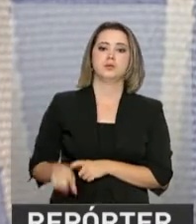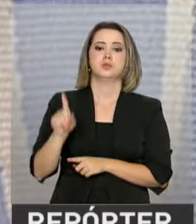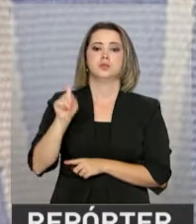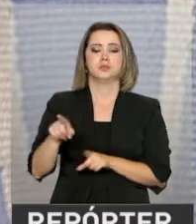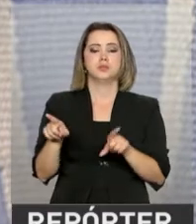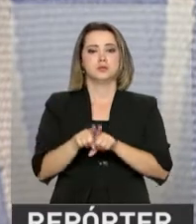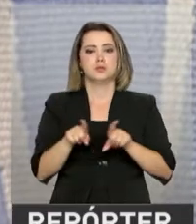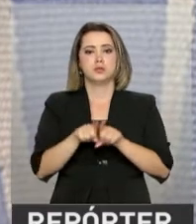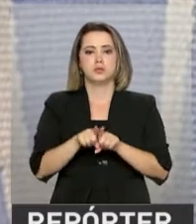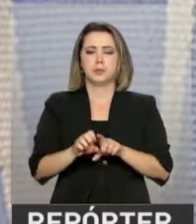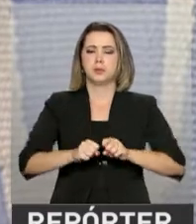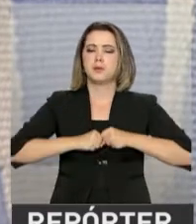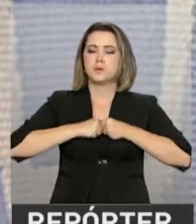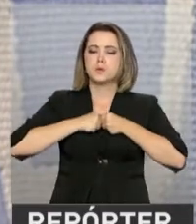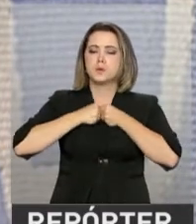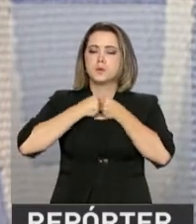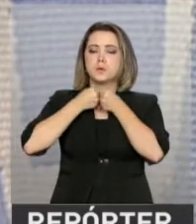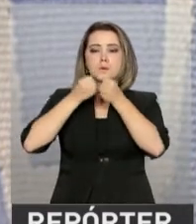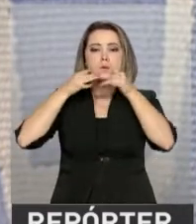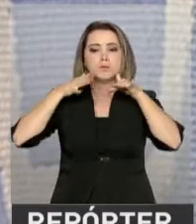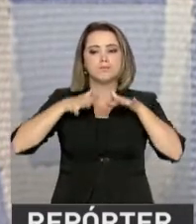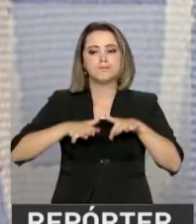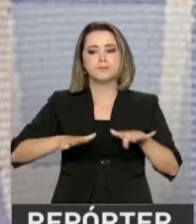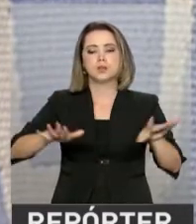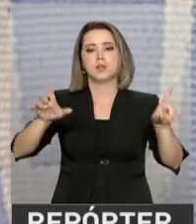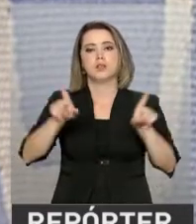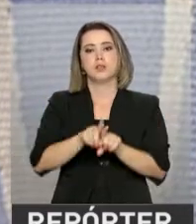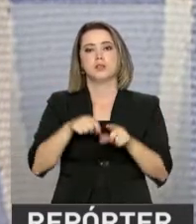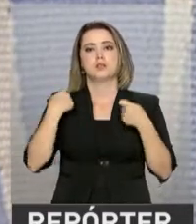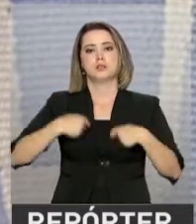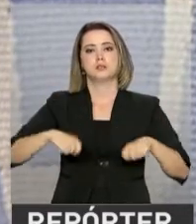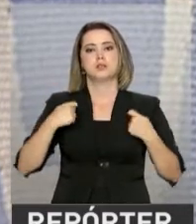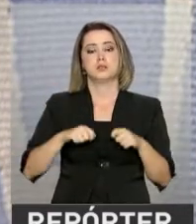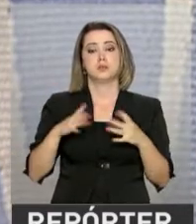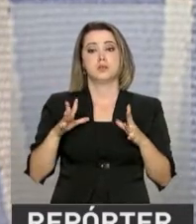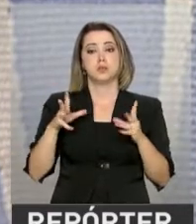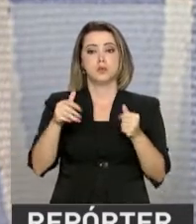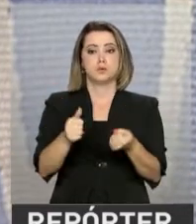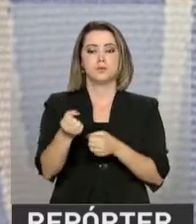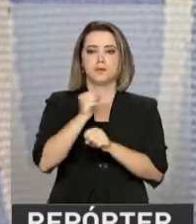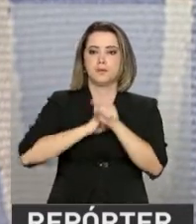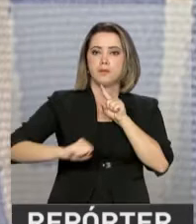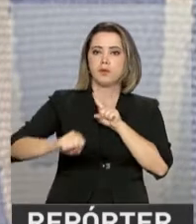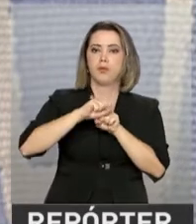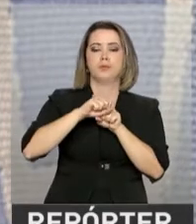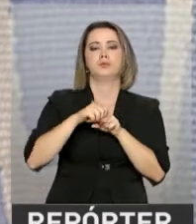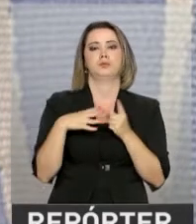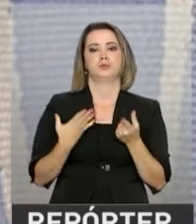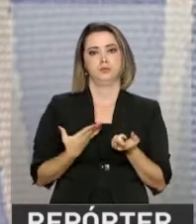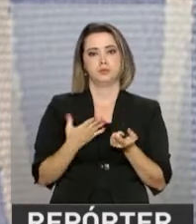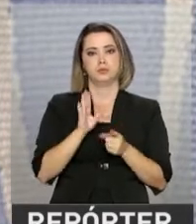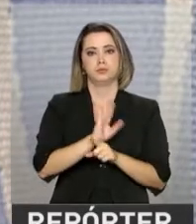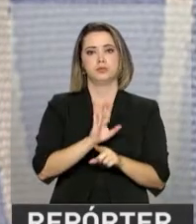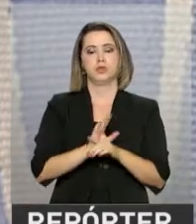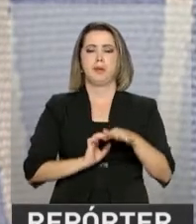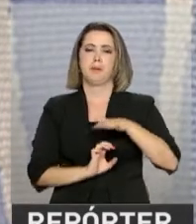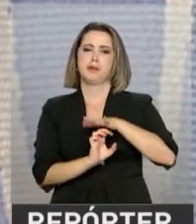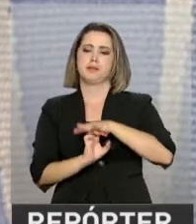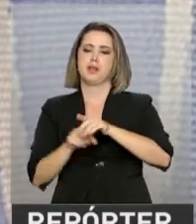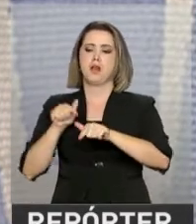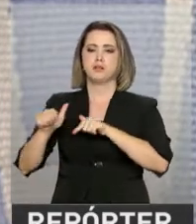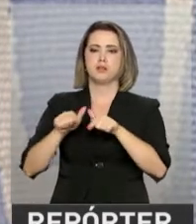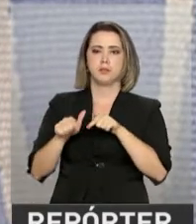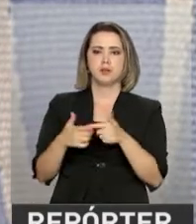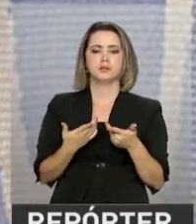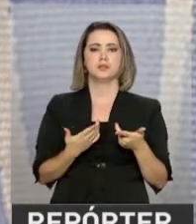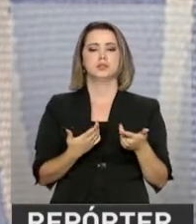esforço abrangente, que requer o concurso de toda a sociedade. Empresários,